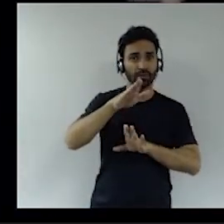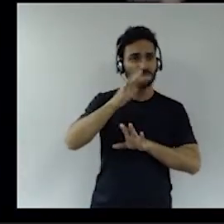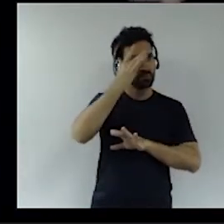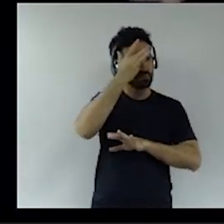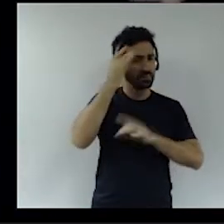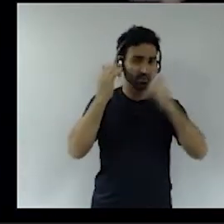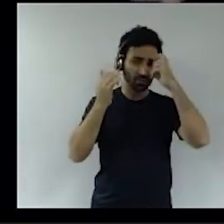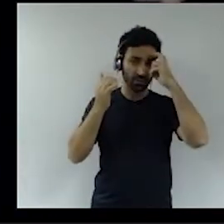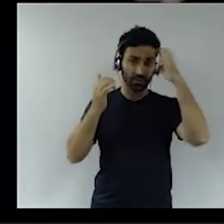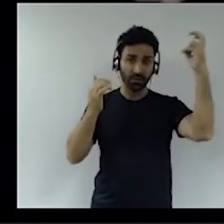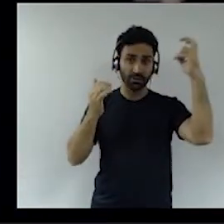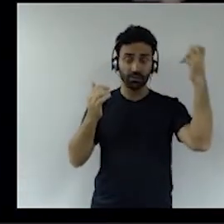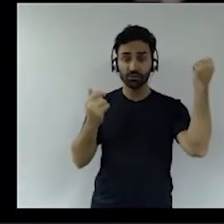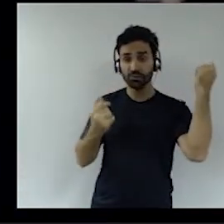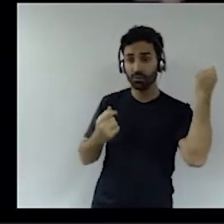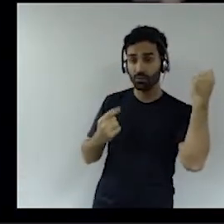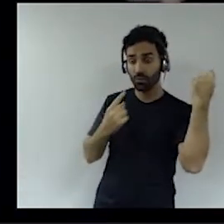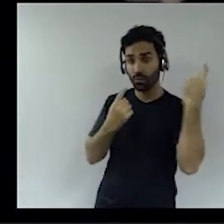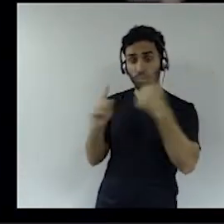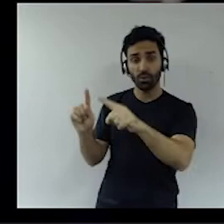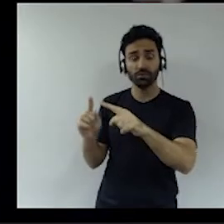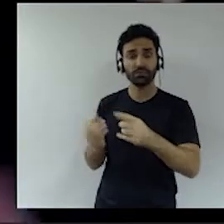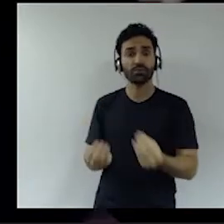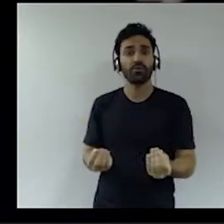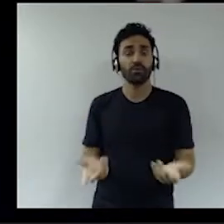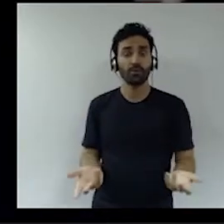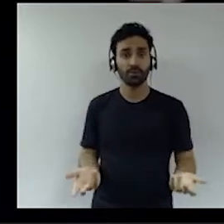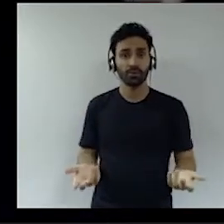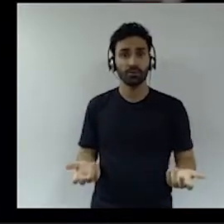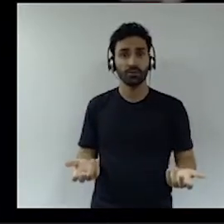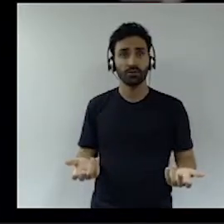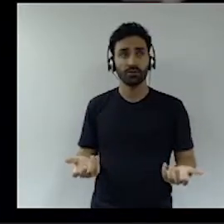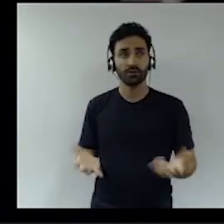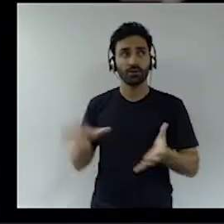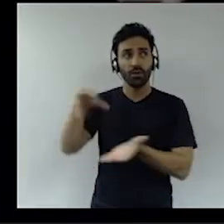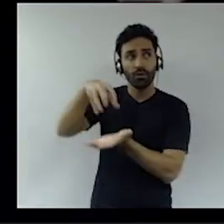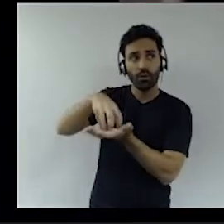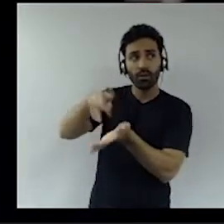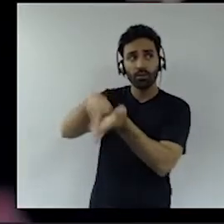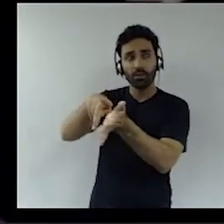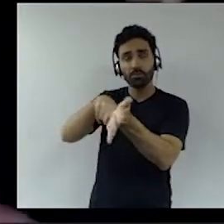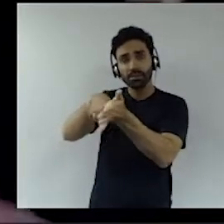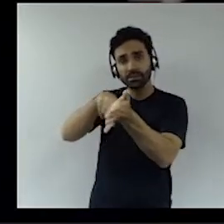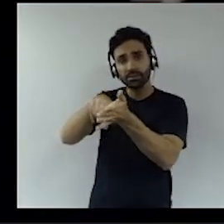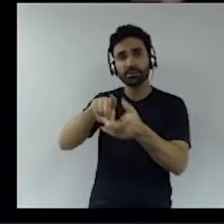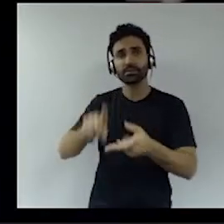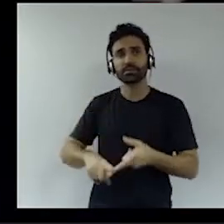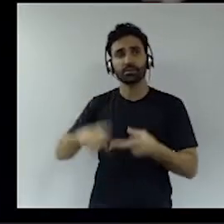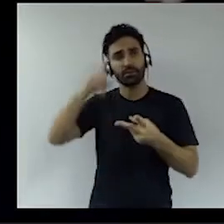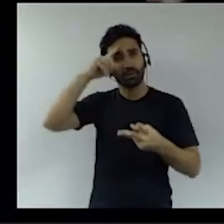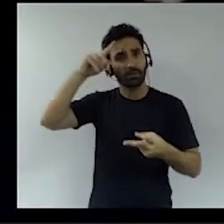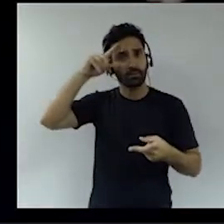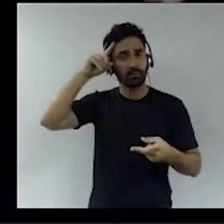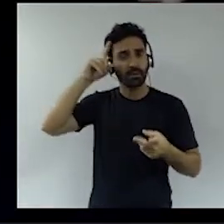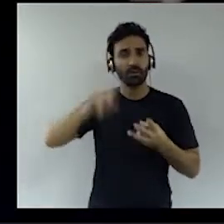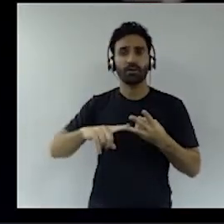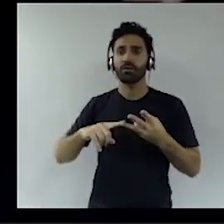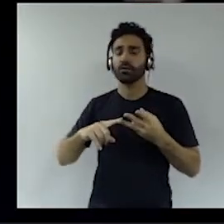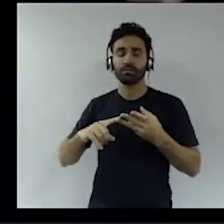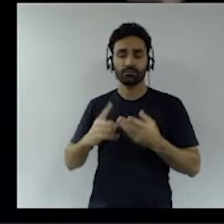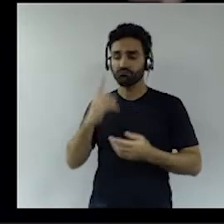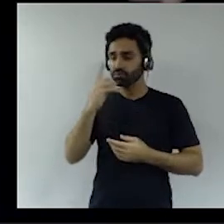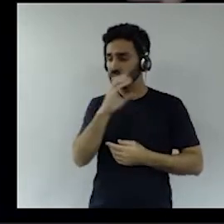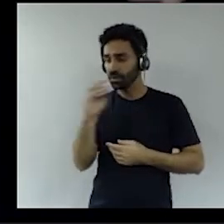às orientações dos órgãos de pesquisa, dos órgãos de estudos, as academias médicas, todas, a